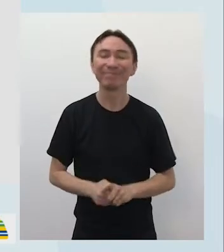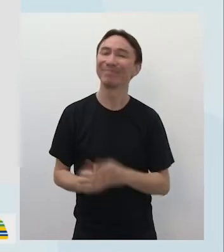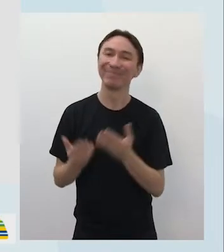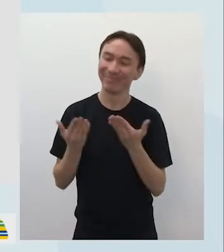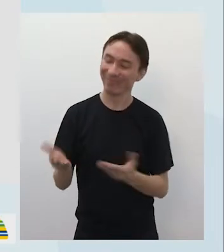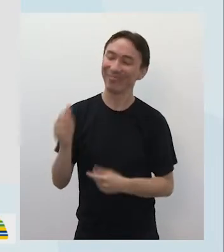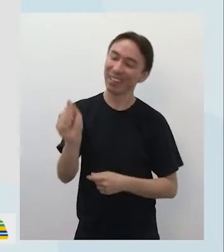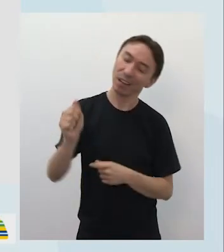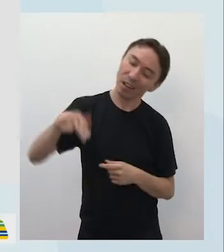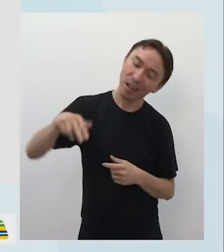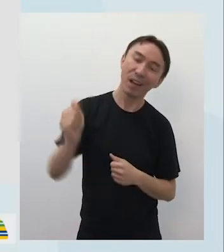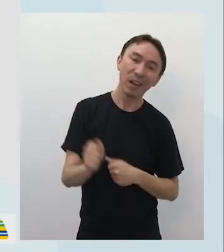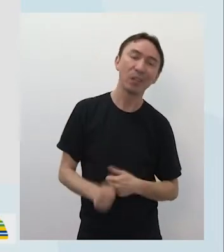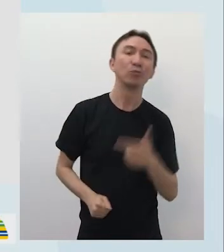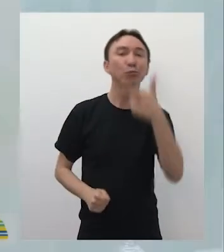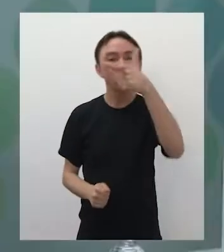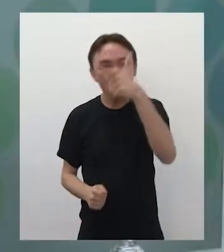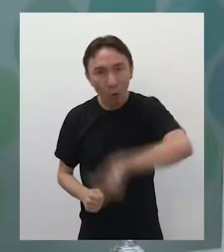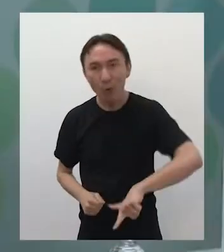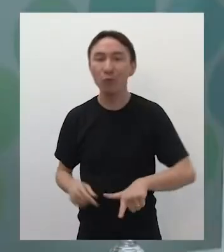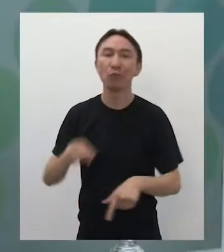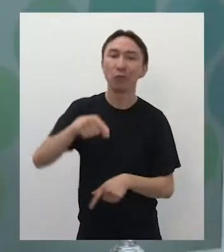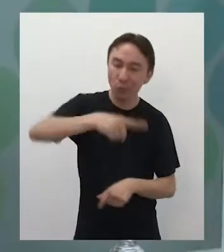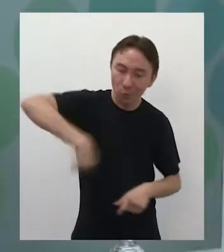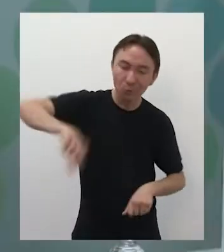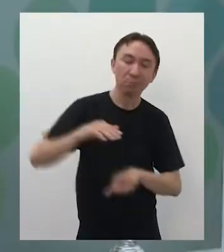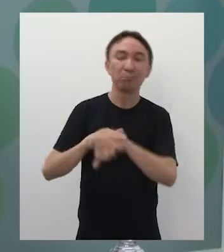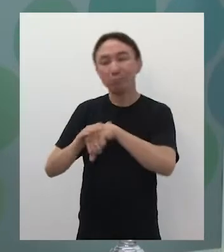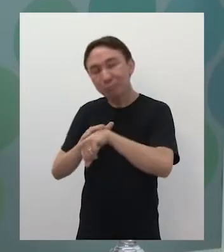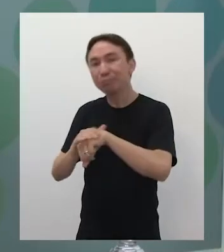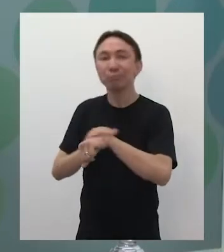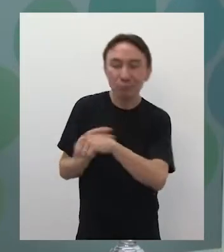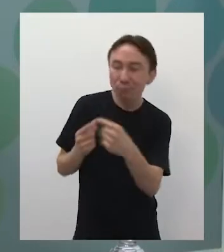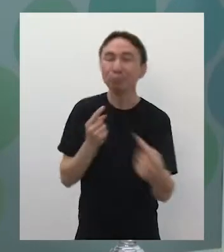socioemocionais. E hoje falaremos sobre autogestão.